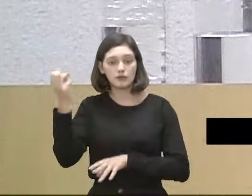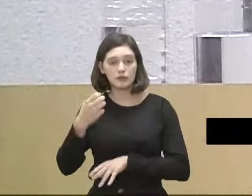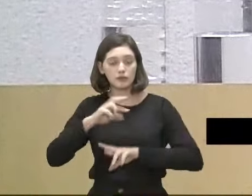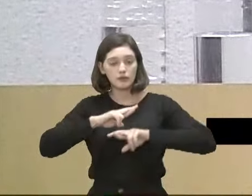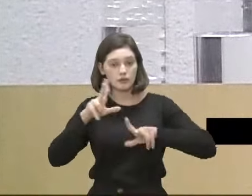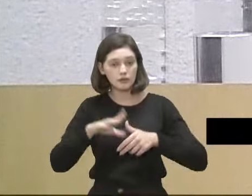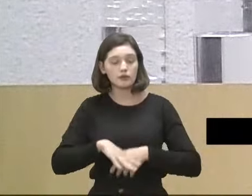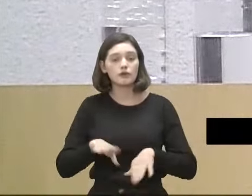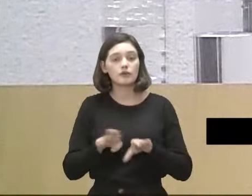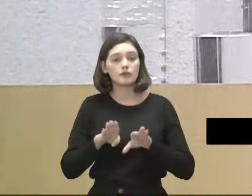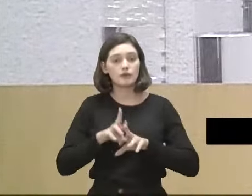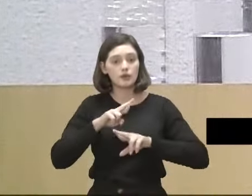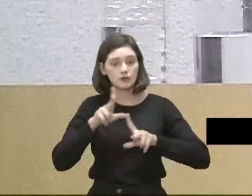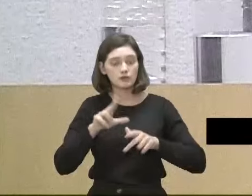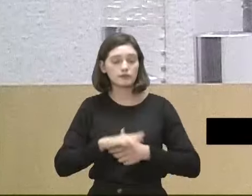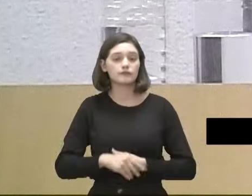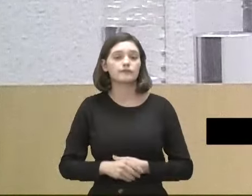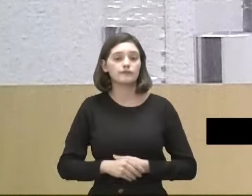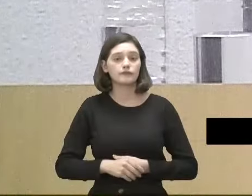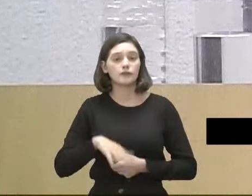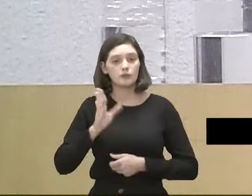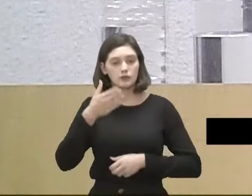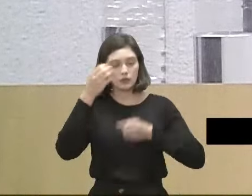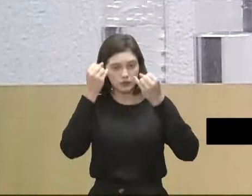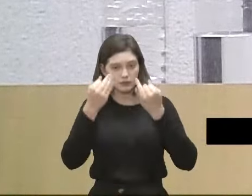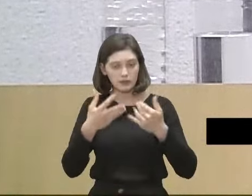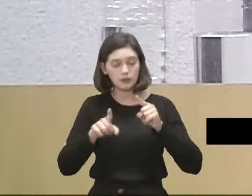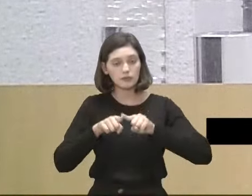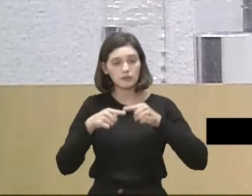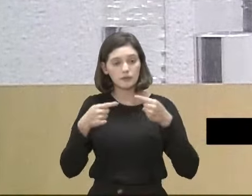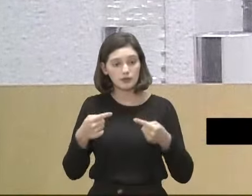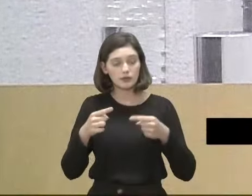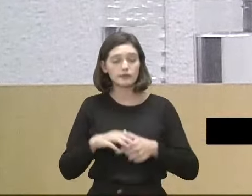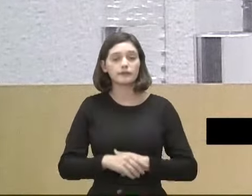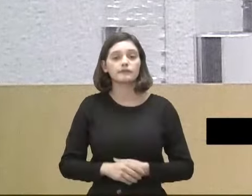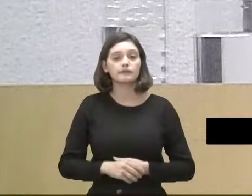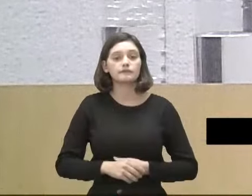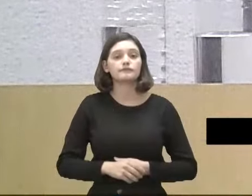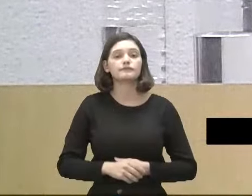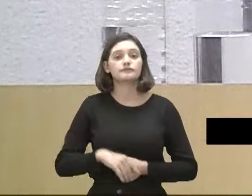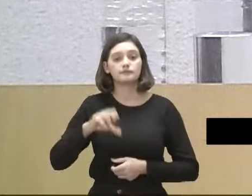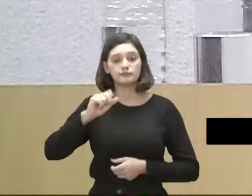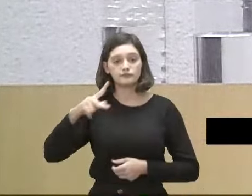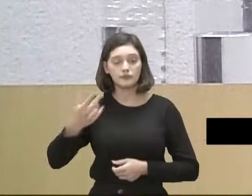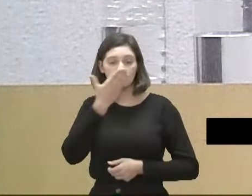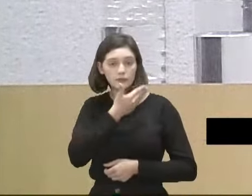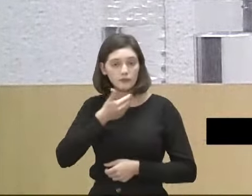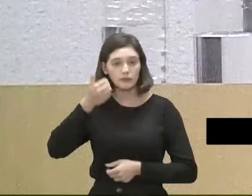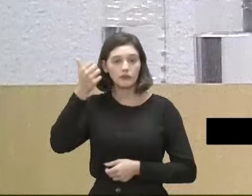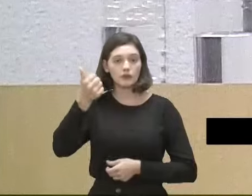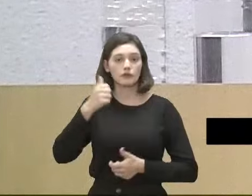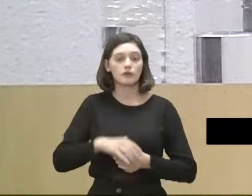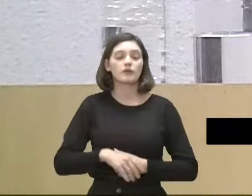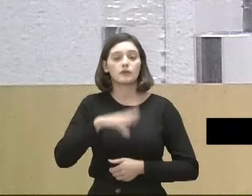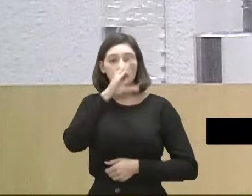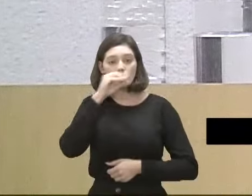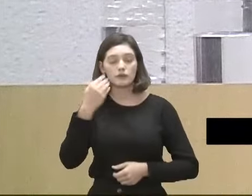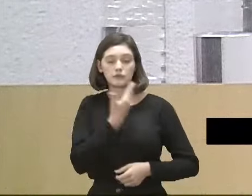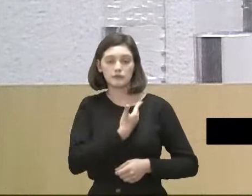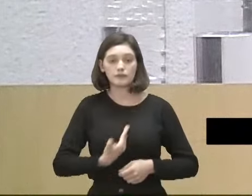As alíquotas eram diferentes, como ela mencionou, mas as formas de se aposentar são mais benéficas, né, de servidor público, então